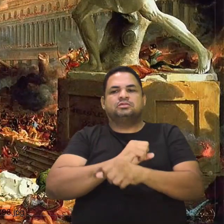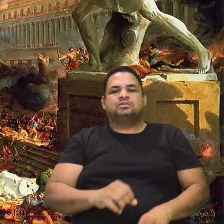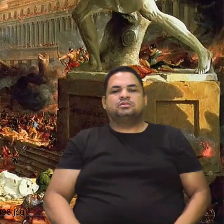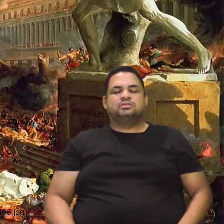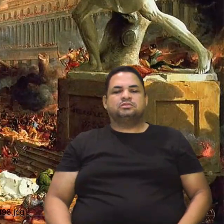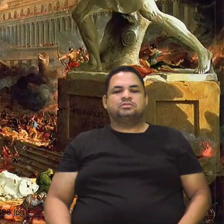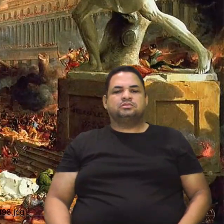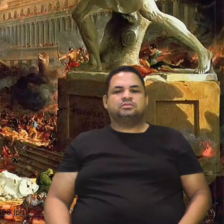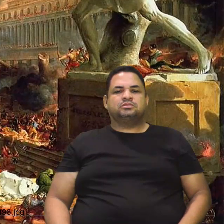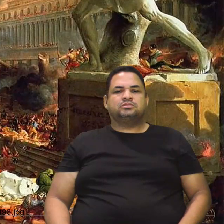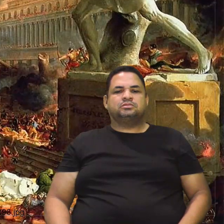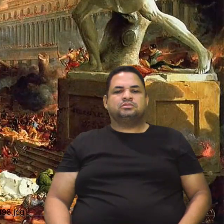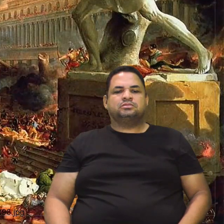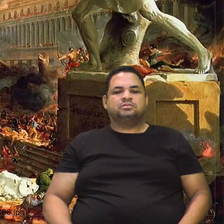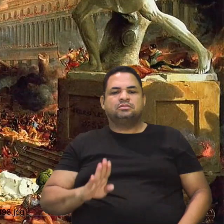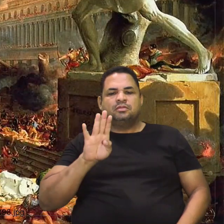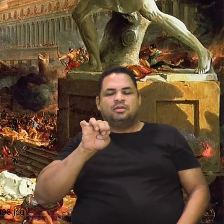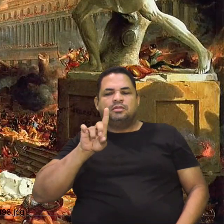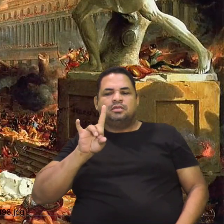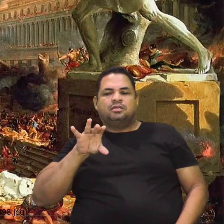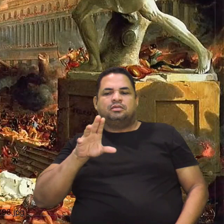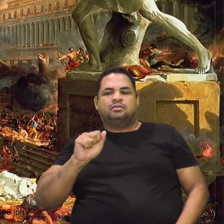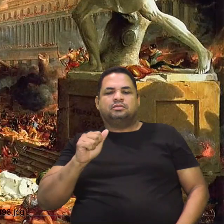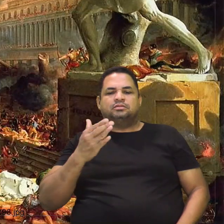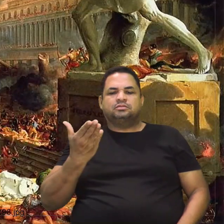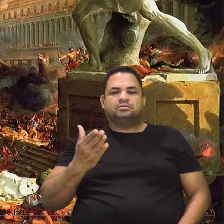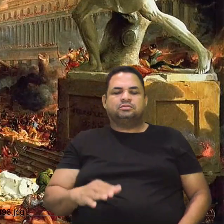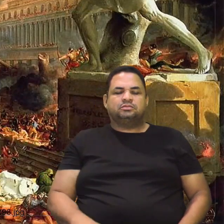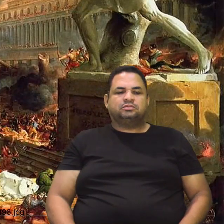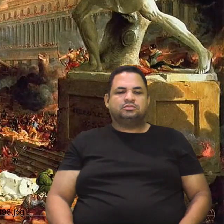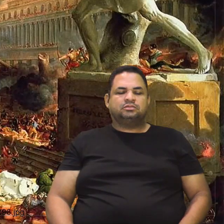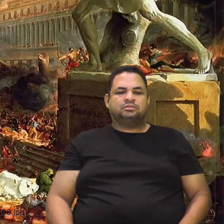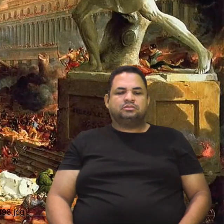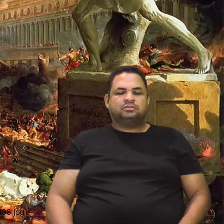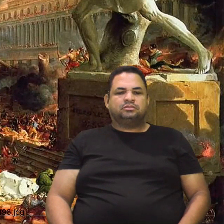migrantes, dos bárbaros, que acabaram sendo